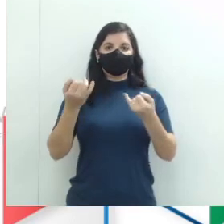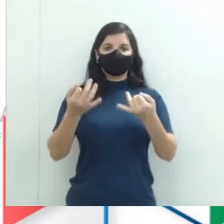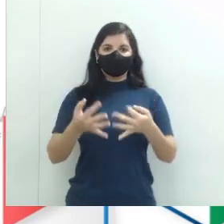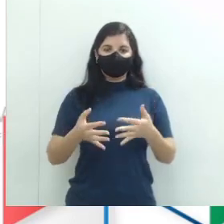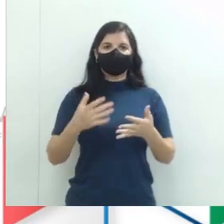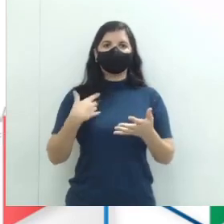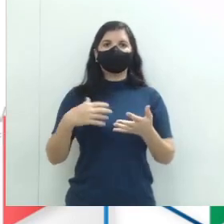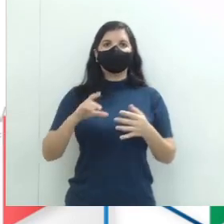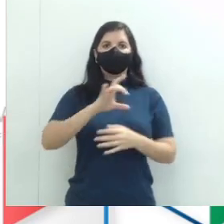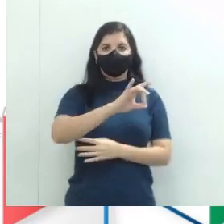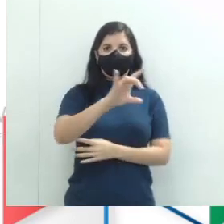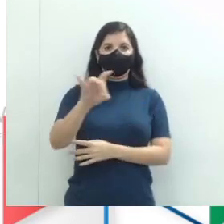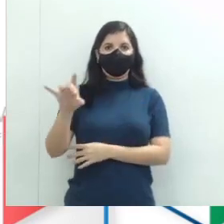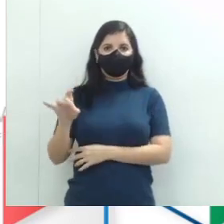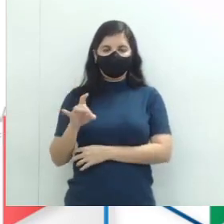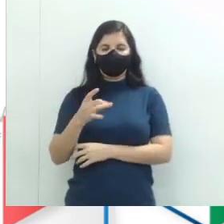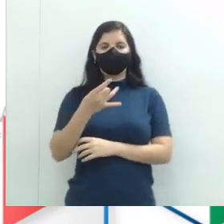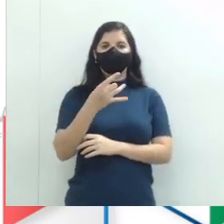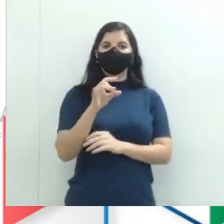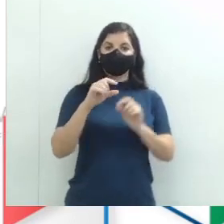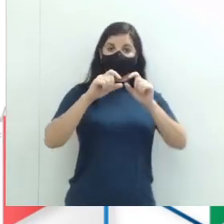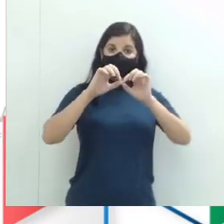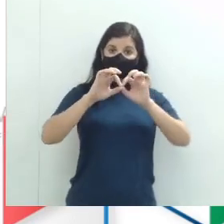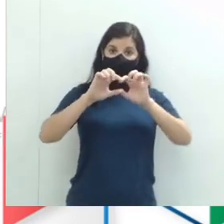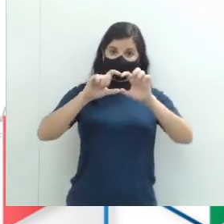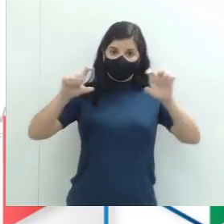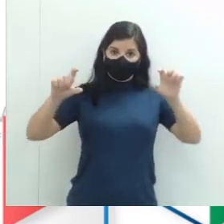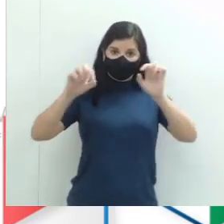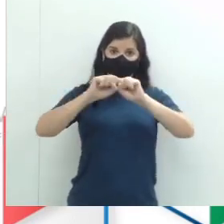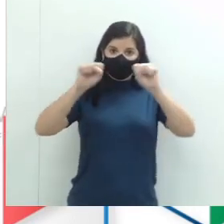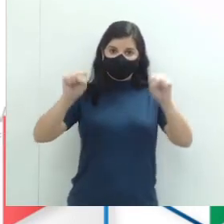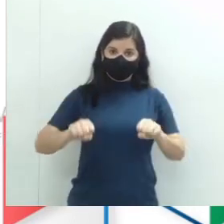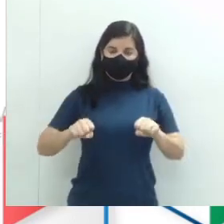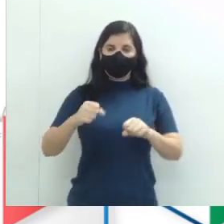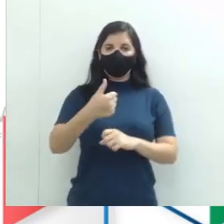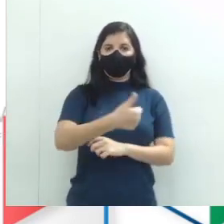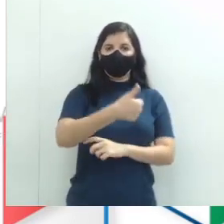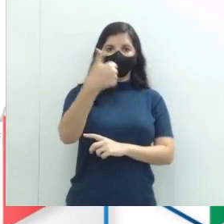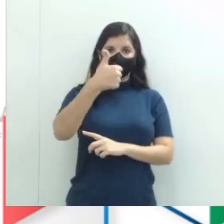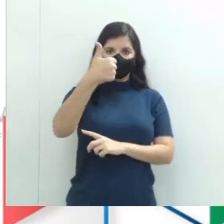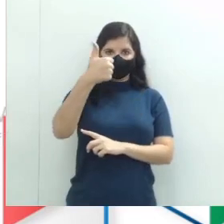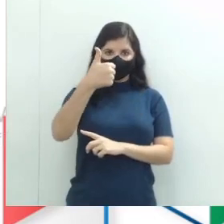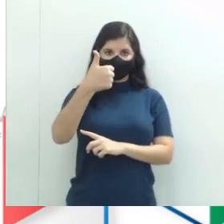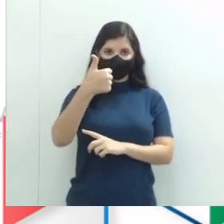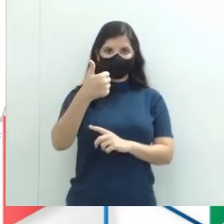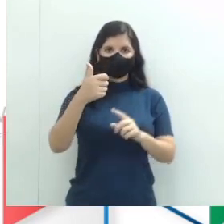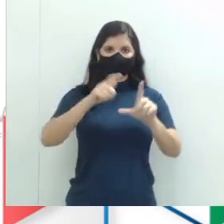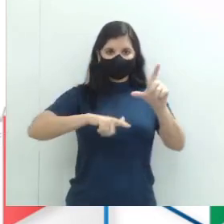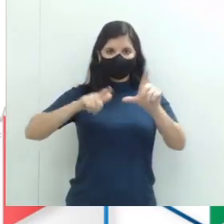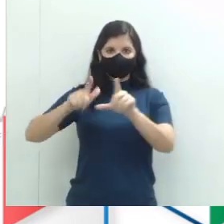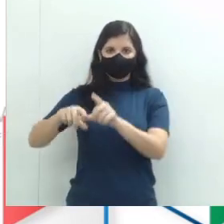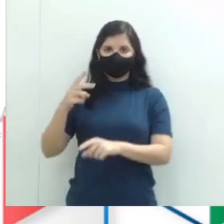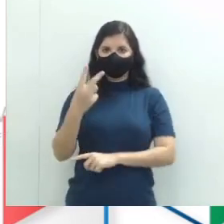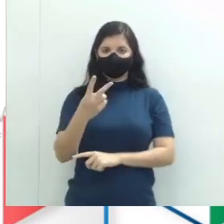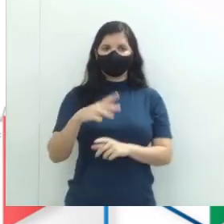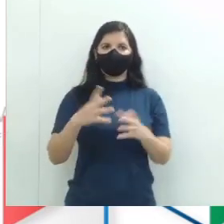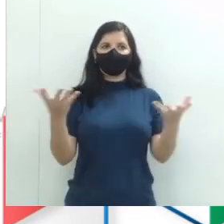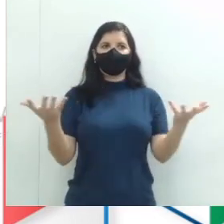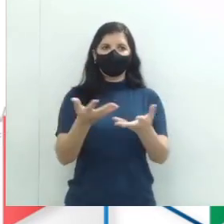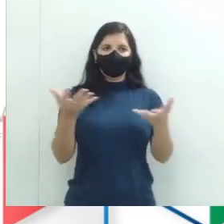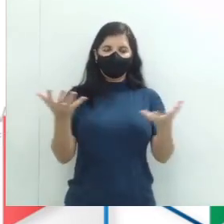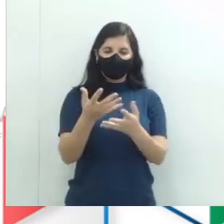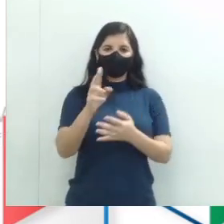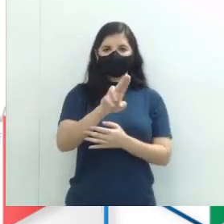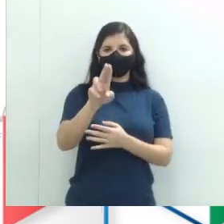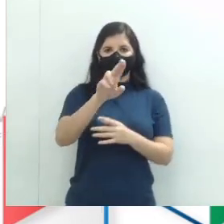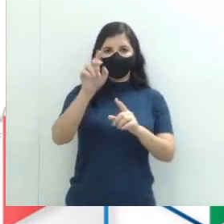para cada uma das equações de um sistema de duas equações de primeiro grau com duas incógnitas. A gente vai olhar agora no plano